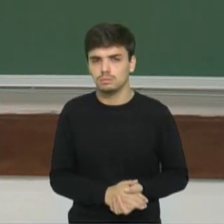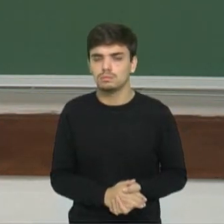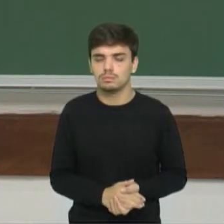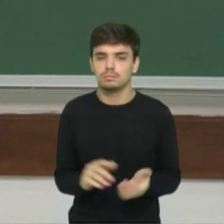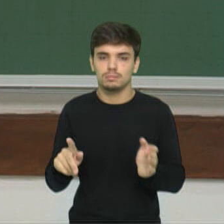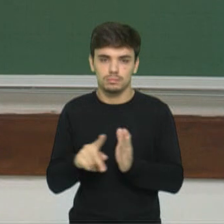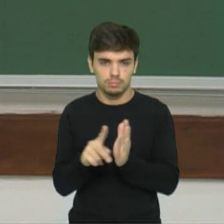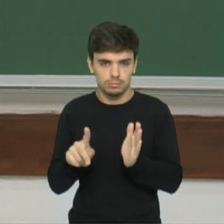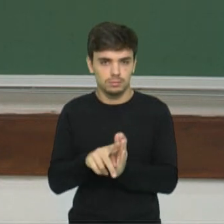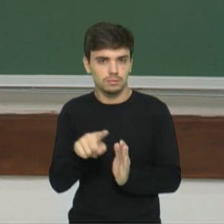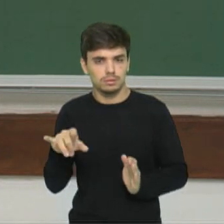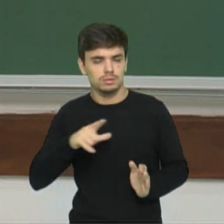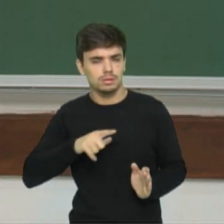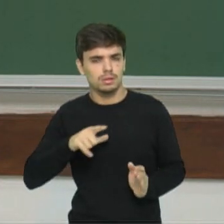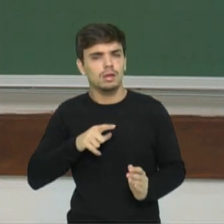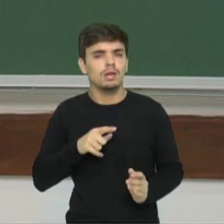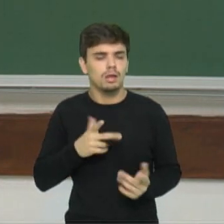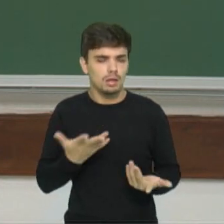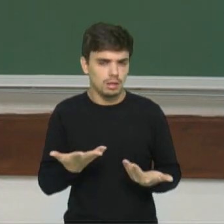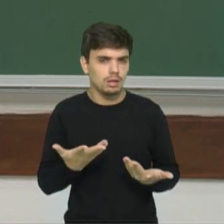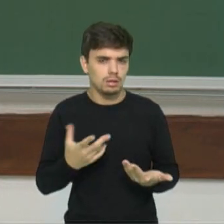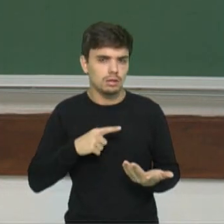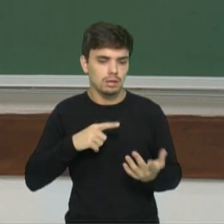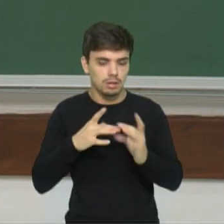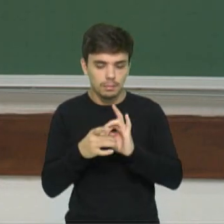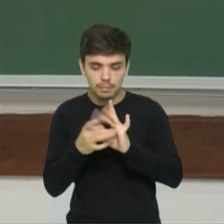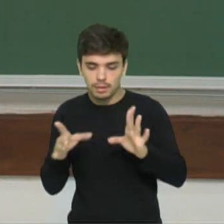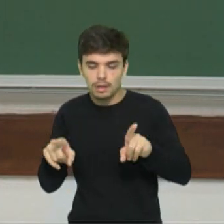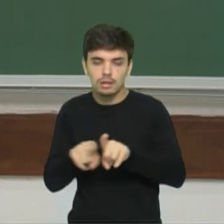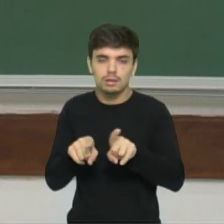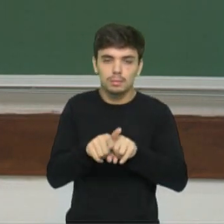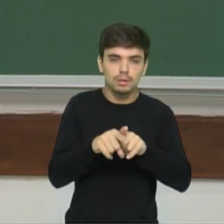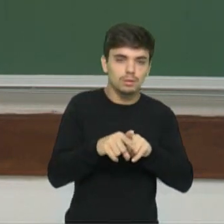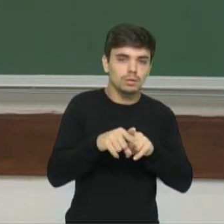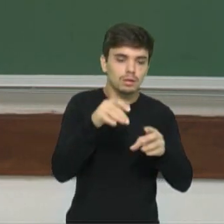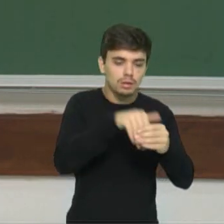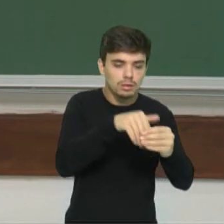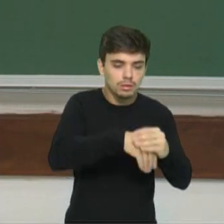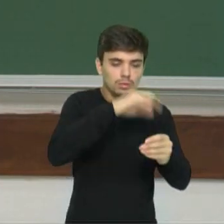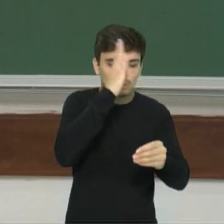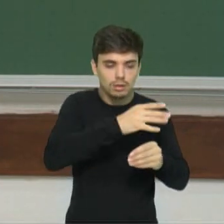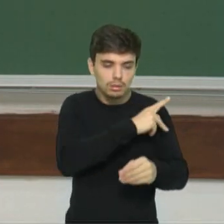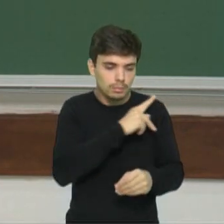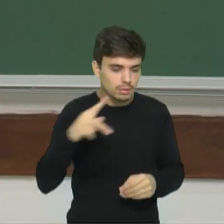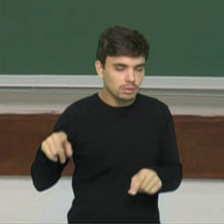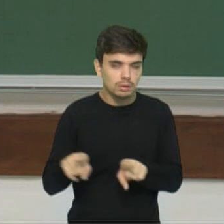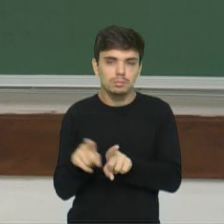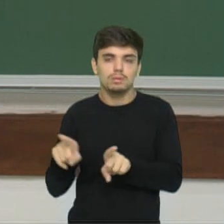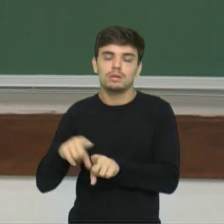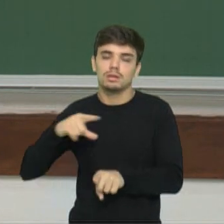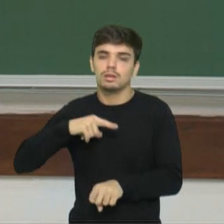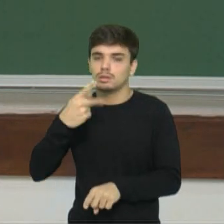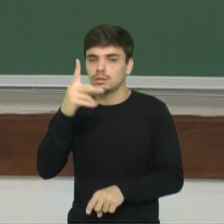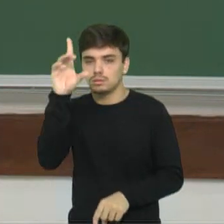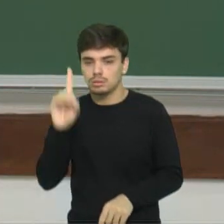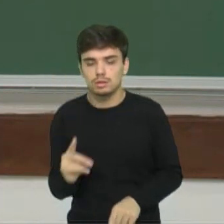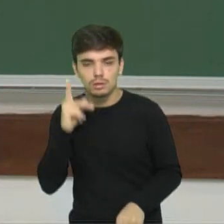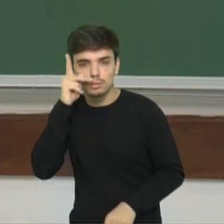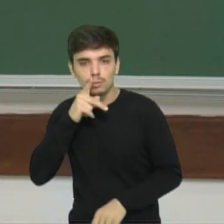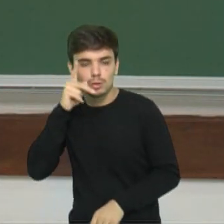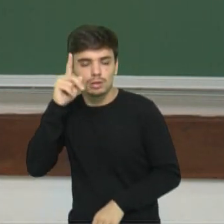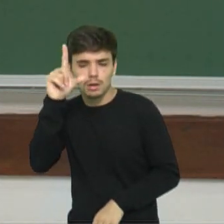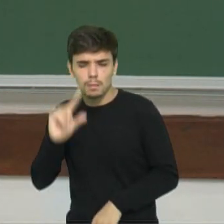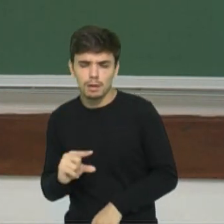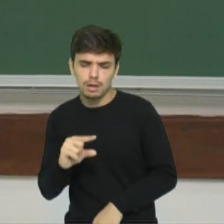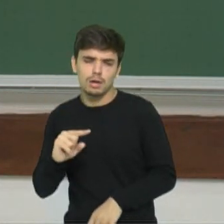Do fato de você ter uma supressão da liberdade, de você não ter eleições diretas para presidente, de você ter os seus direitos políticos